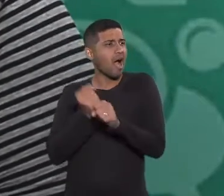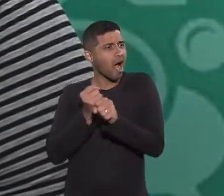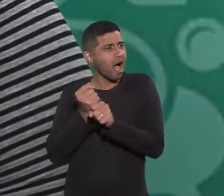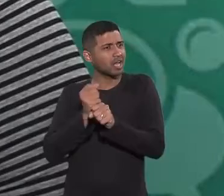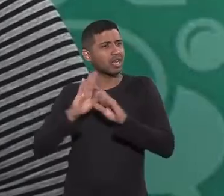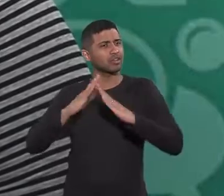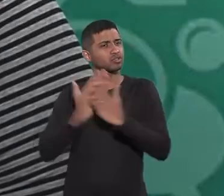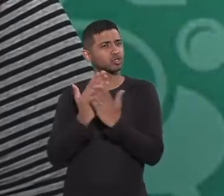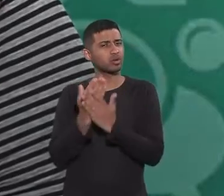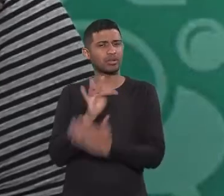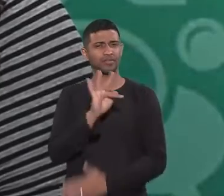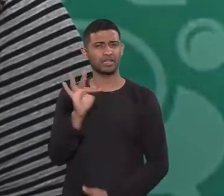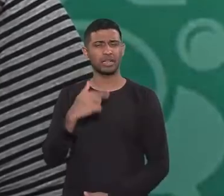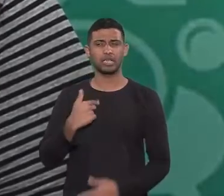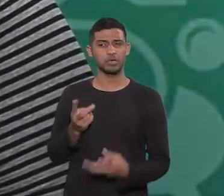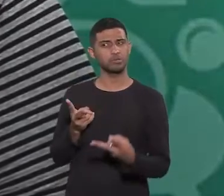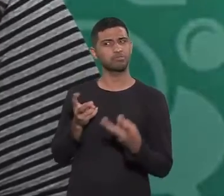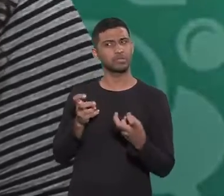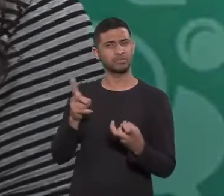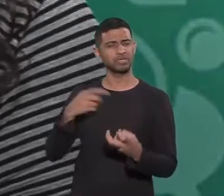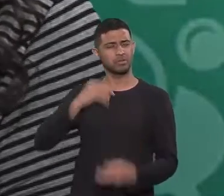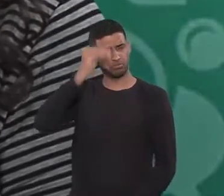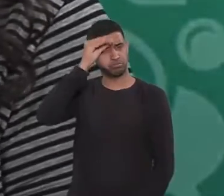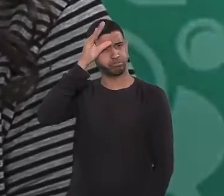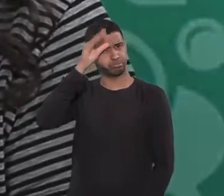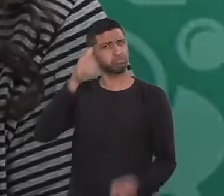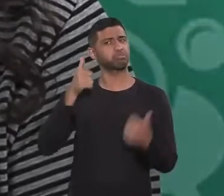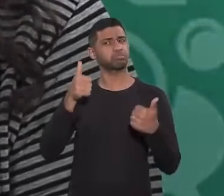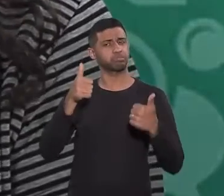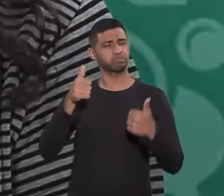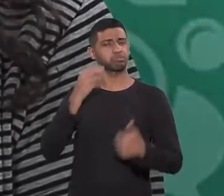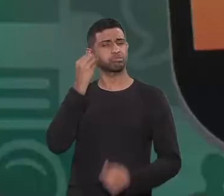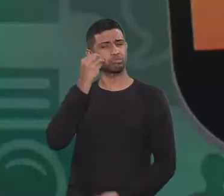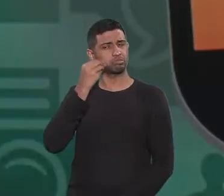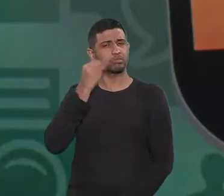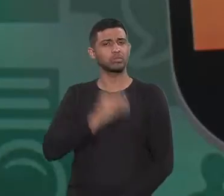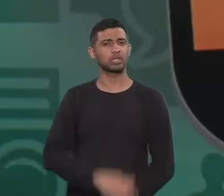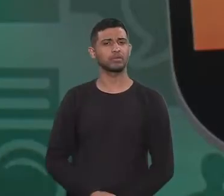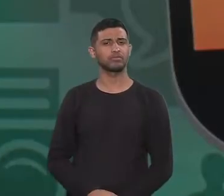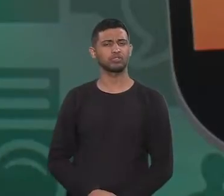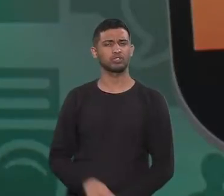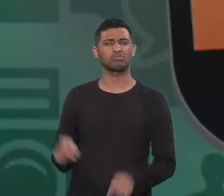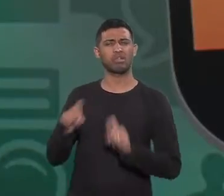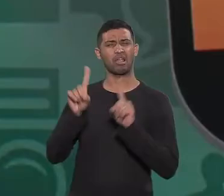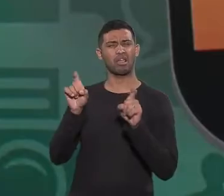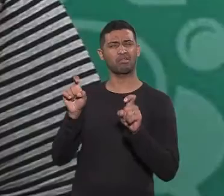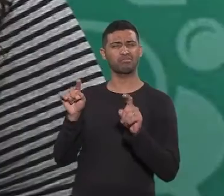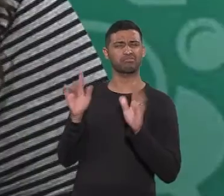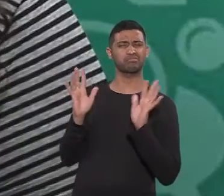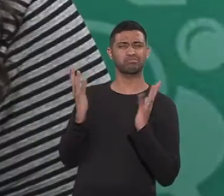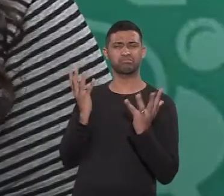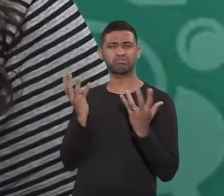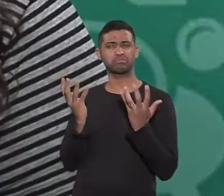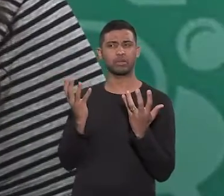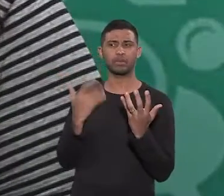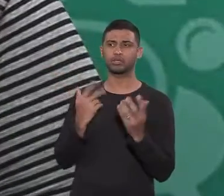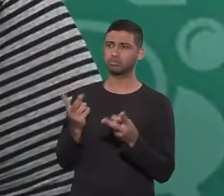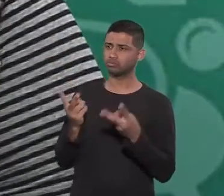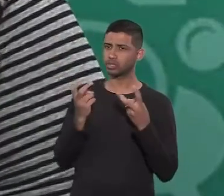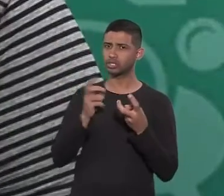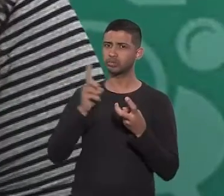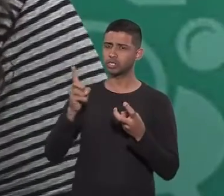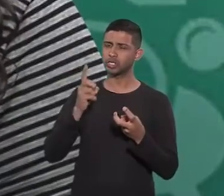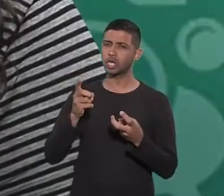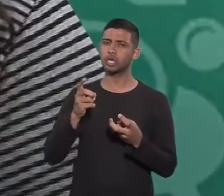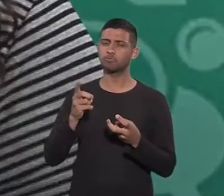de renome, foi aluno durante anos, e eu percebia que ele tinha uma bagagem de conhecimento. Né? A gente não questiona porque a pessoa está ali,